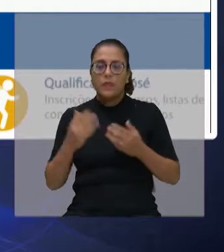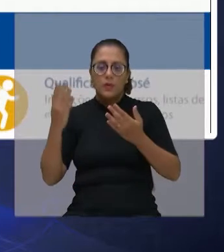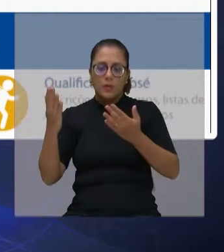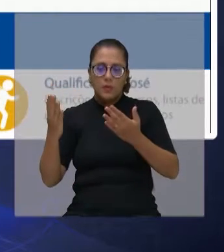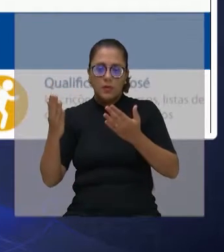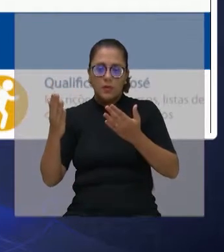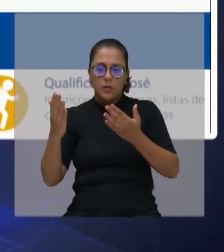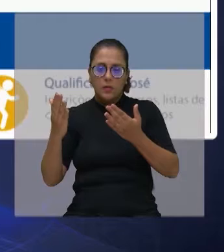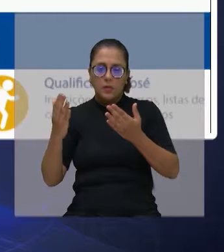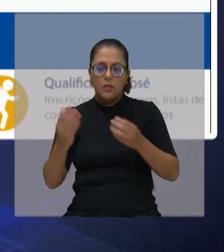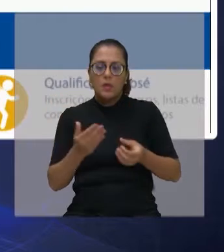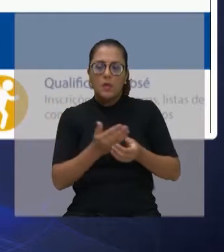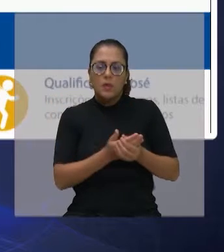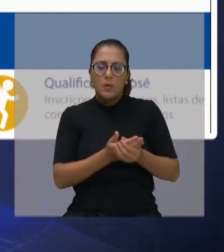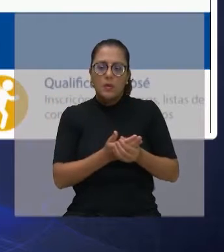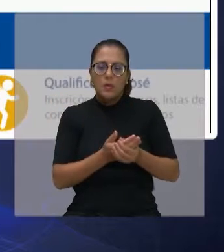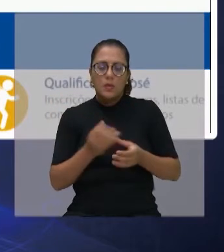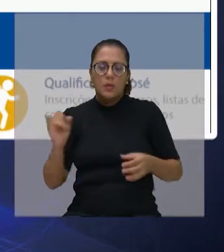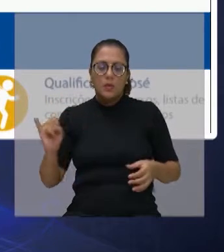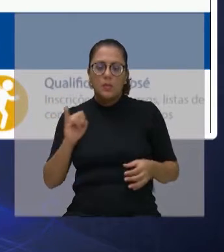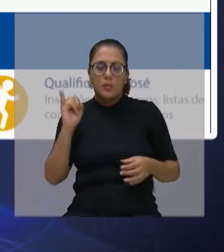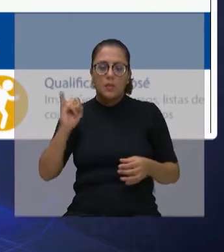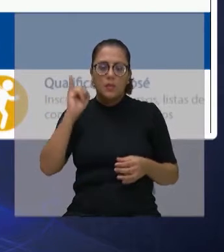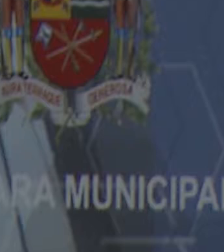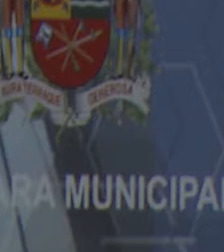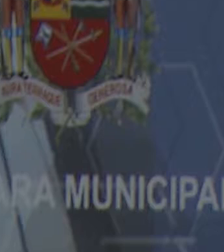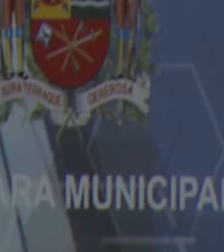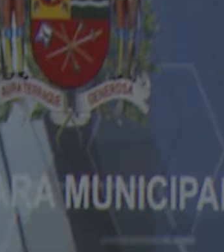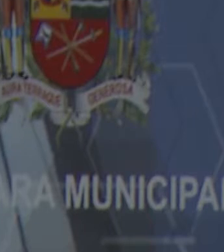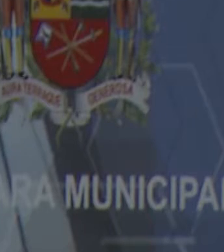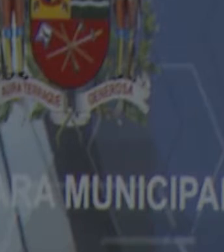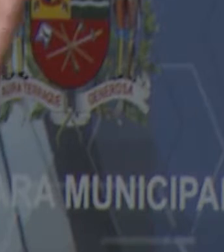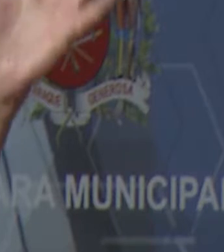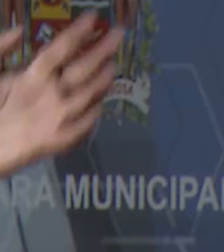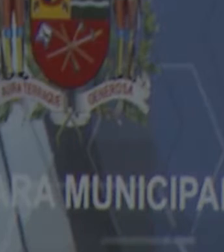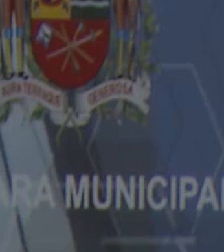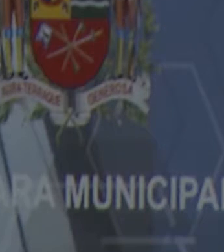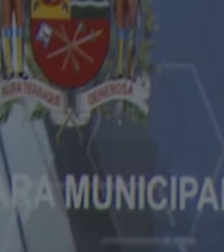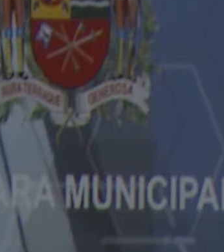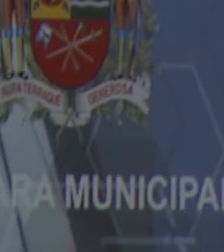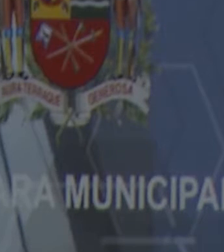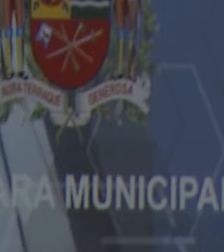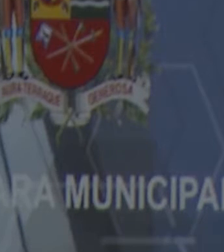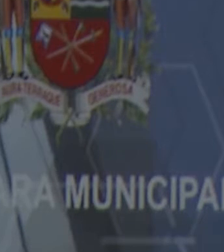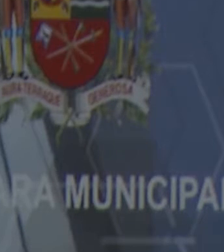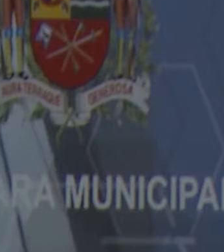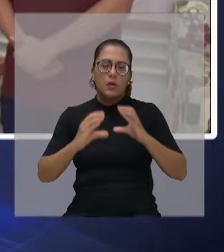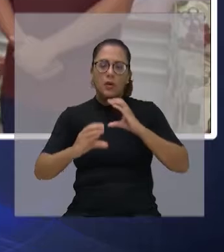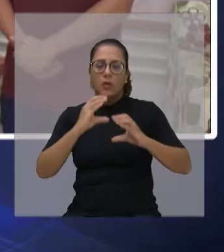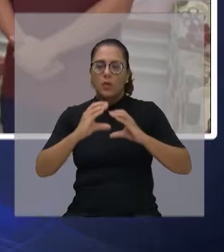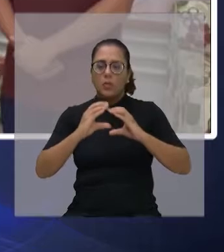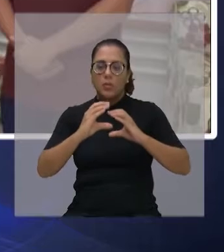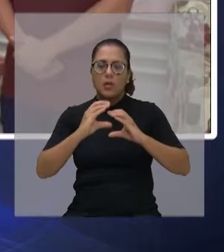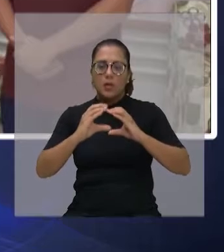de cursos para cuidadores de idosos no município. Dulce também comentou sua participação em reuniões para atender pessoas